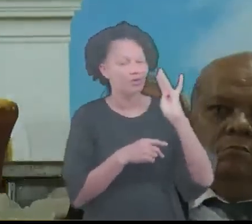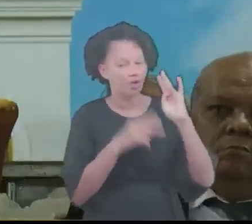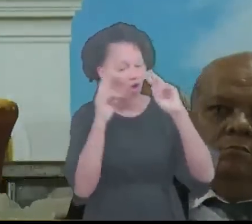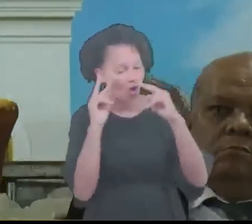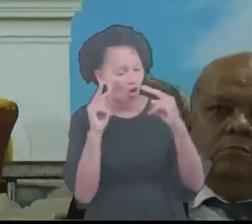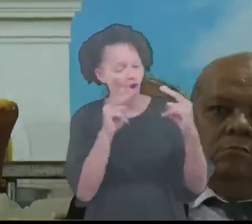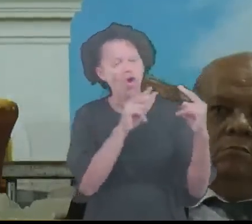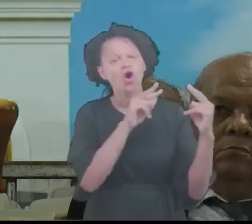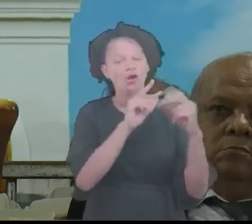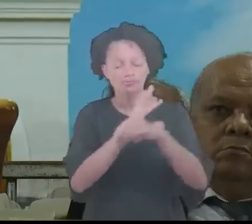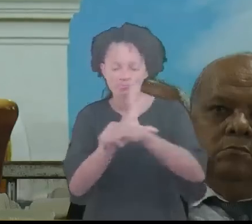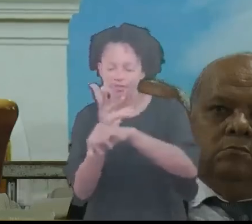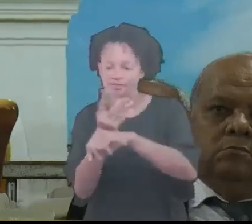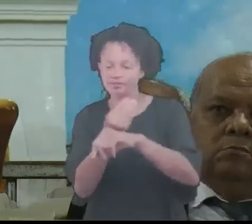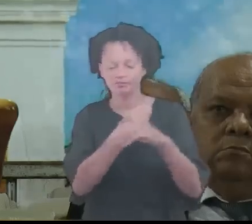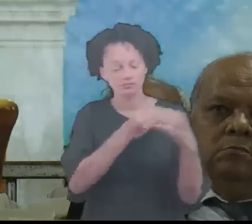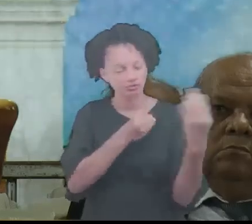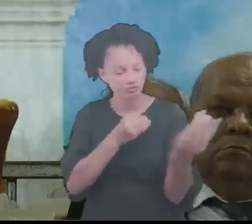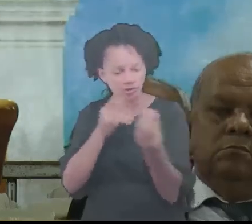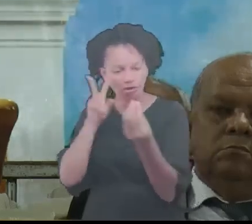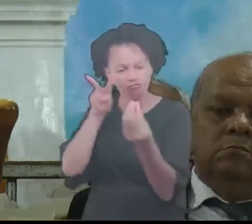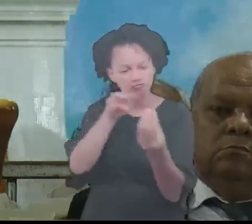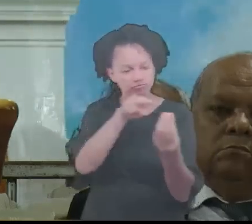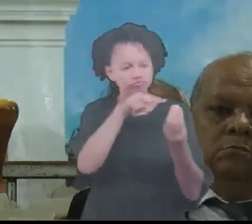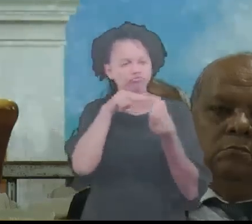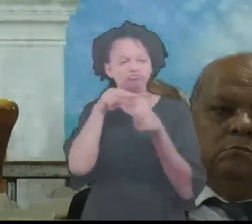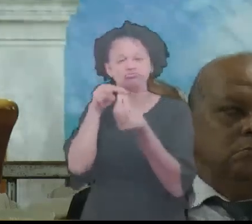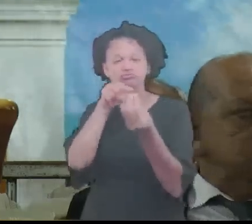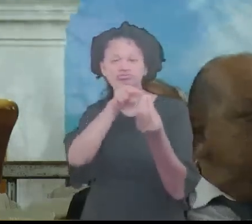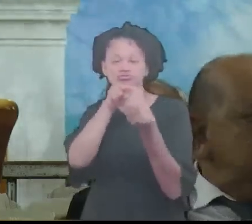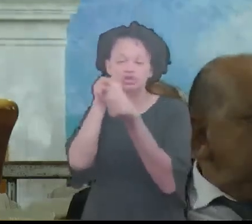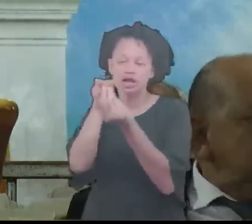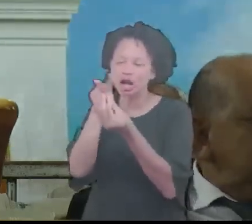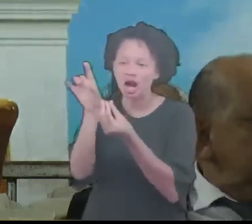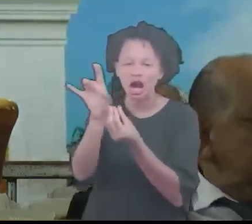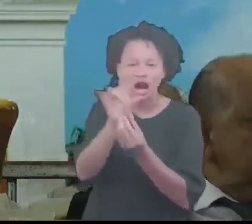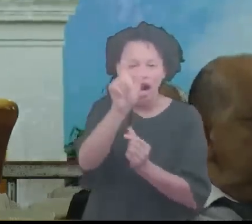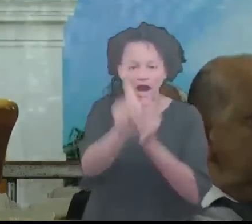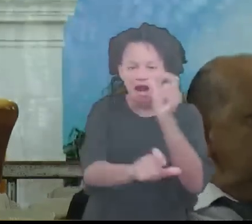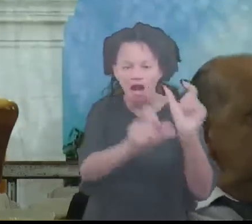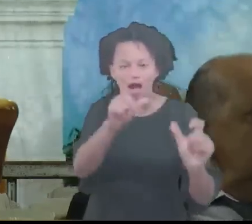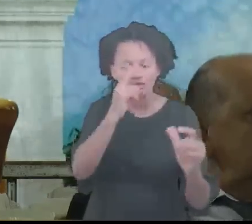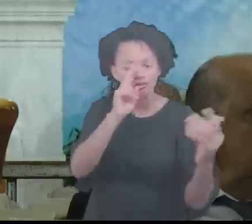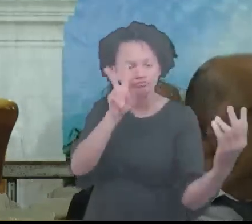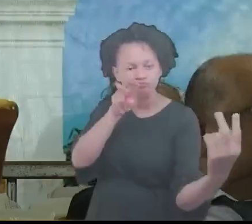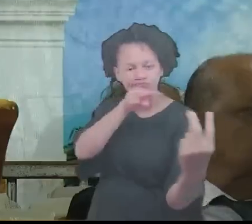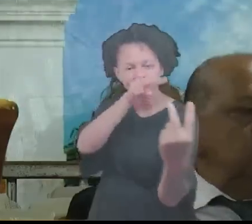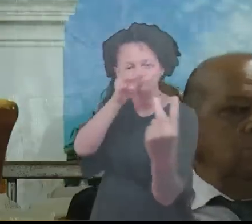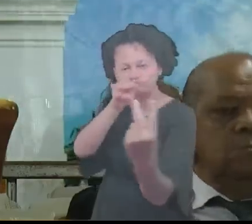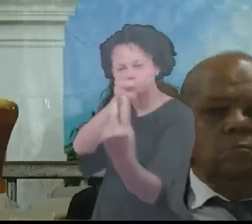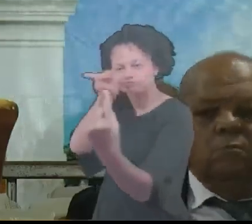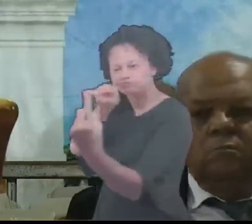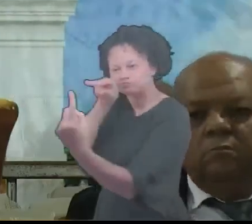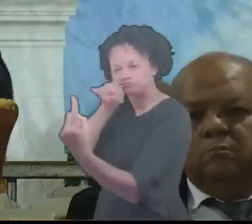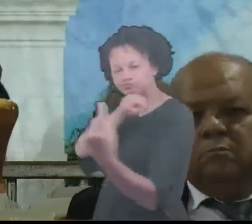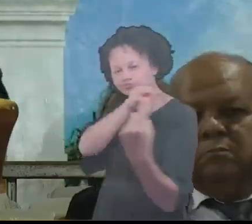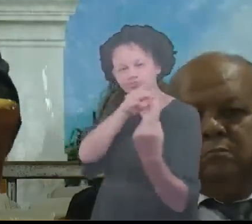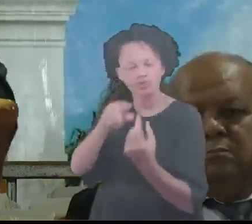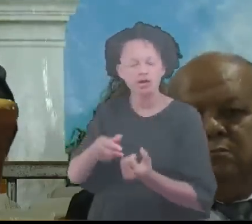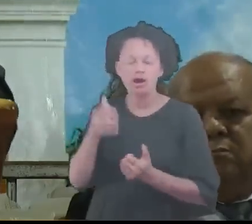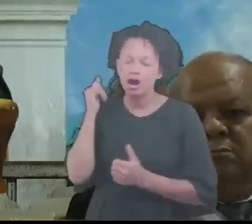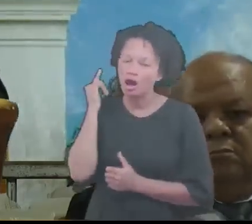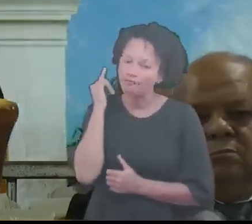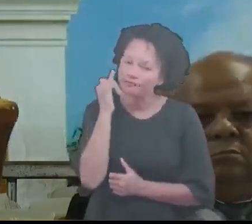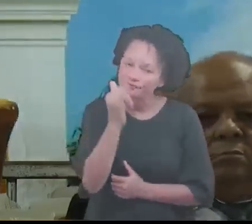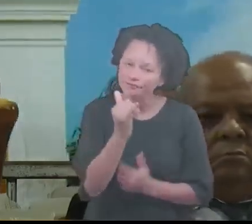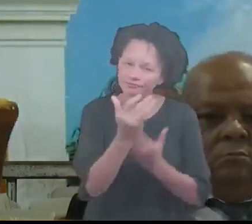coletiva. E ele olha para a face de cada crente. E ele diz nesta noite esta fala: